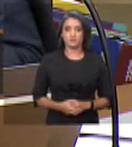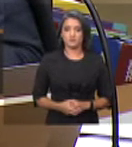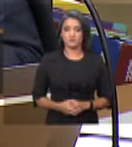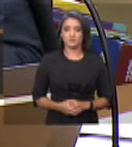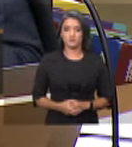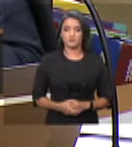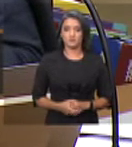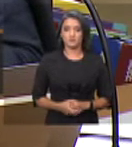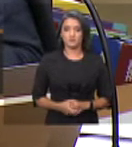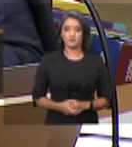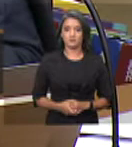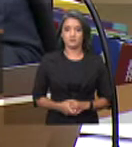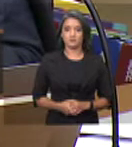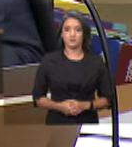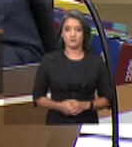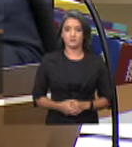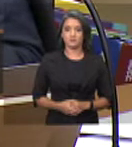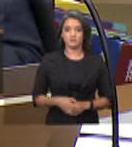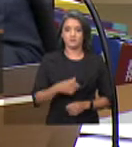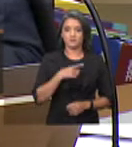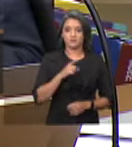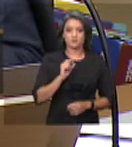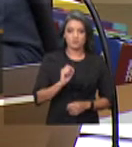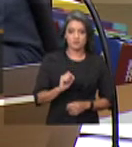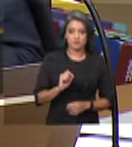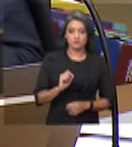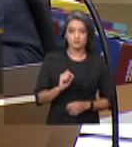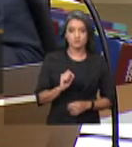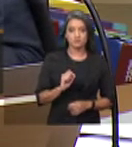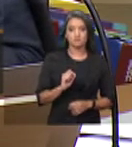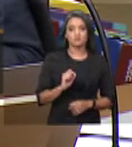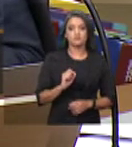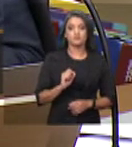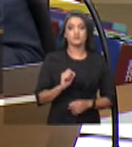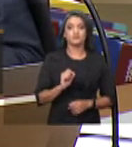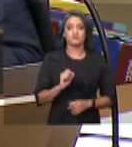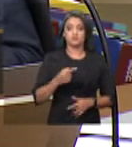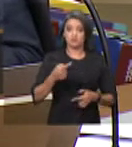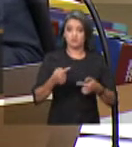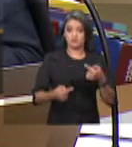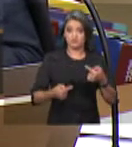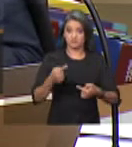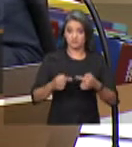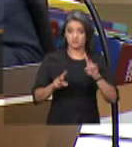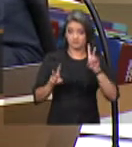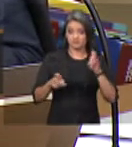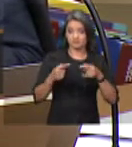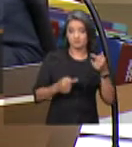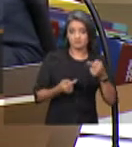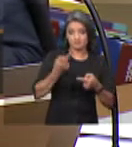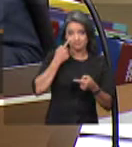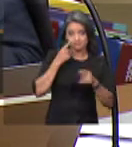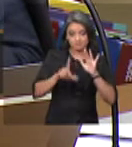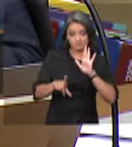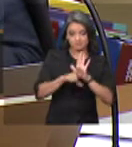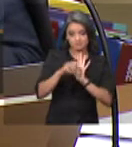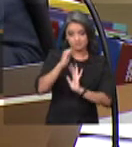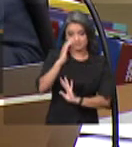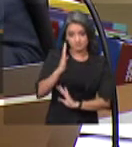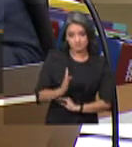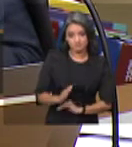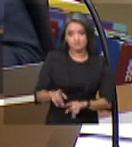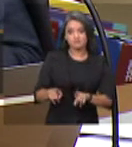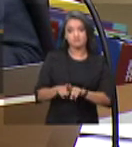que a discussão abre aspas de observar a legislação brasileira e as ordens